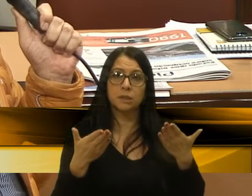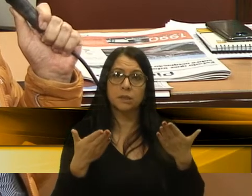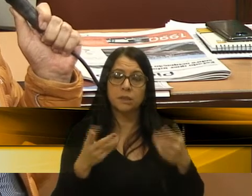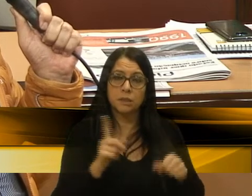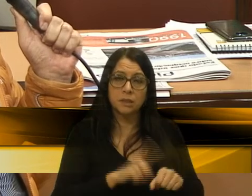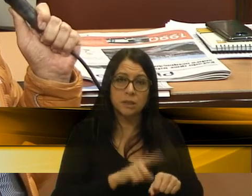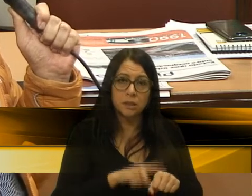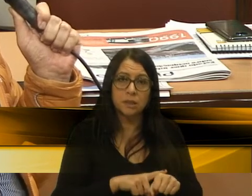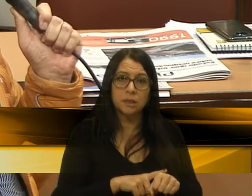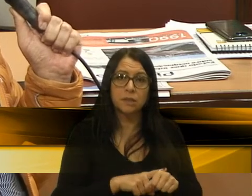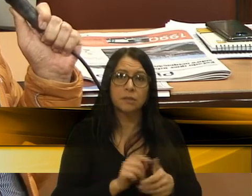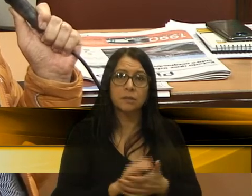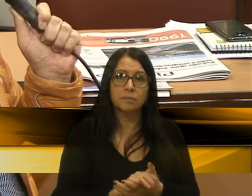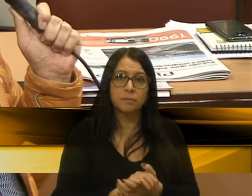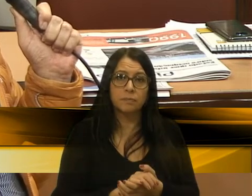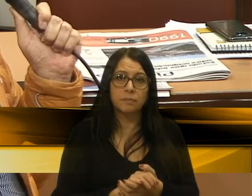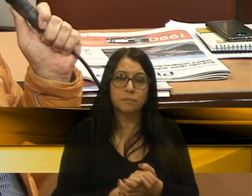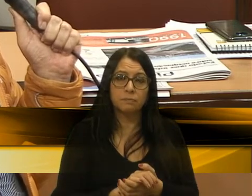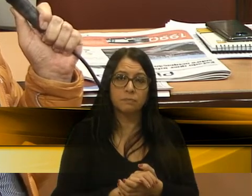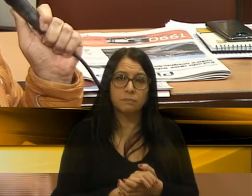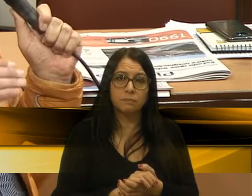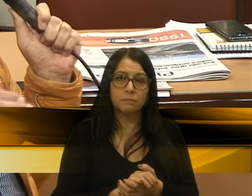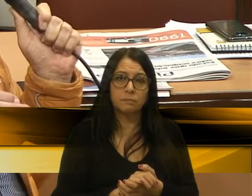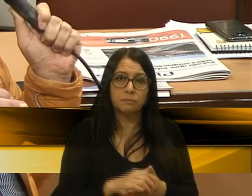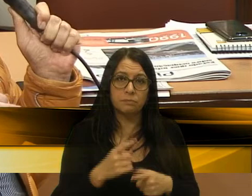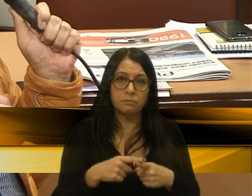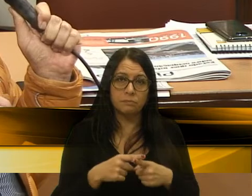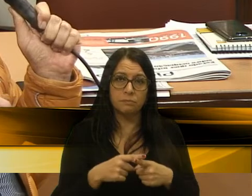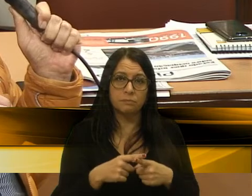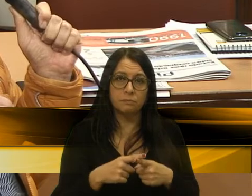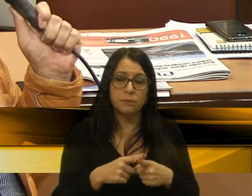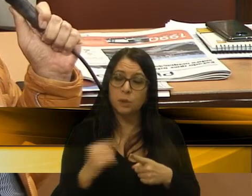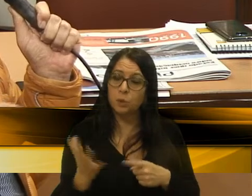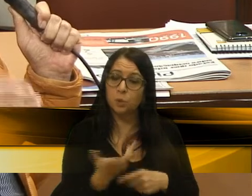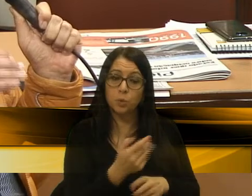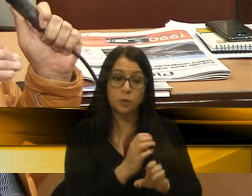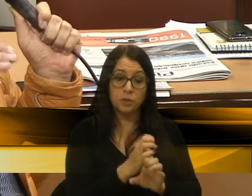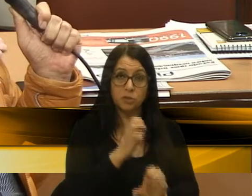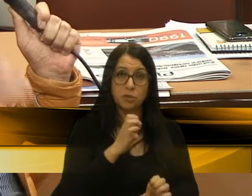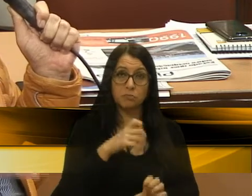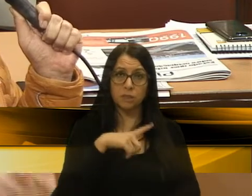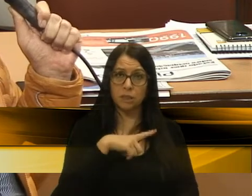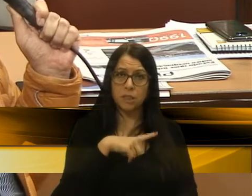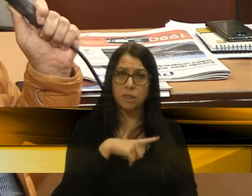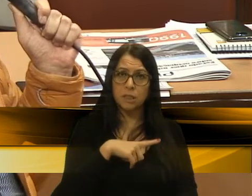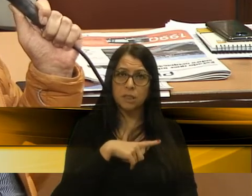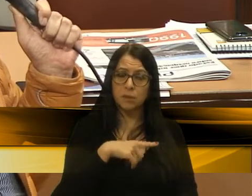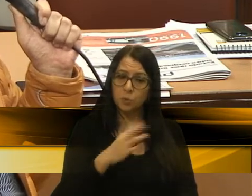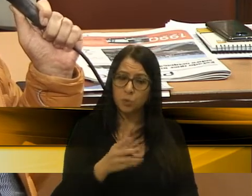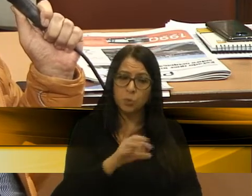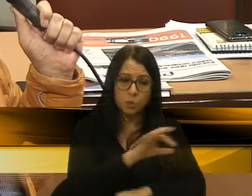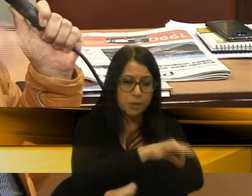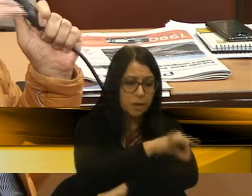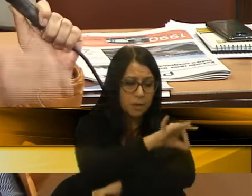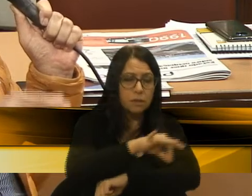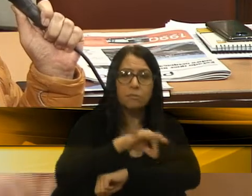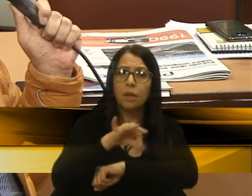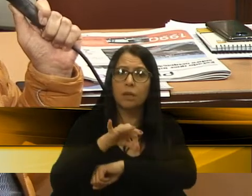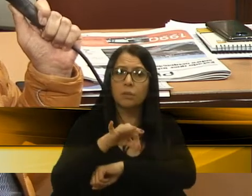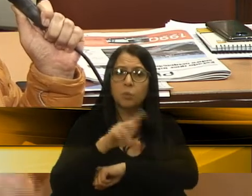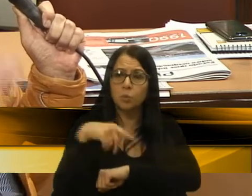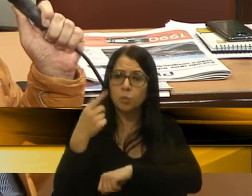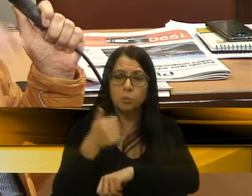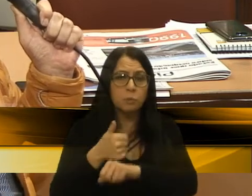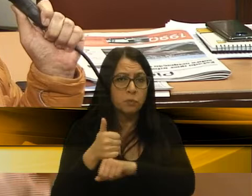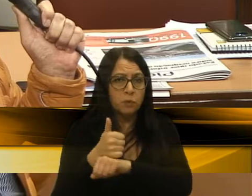tempo, né? Porque eu vejo assim com todos esses engenheiros que existem, todos esses arquitetos e outros